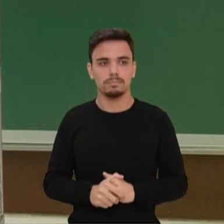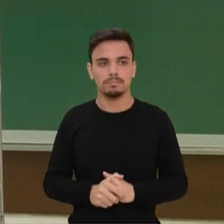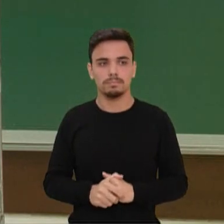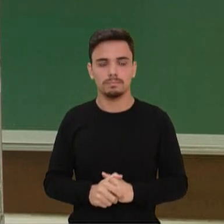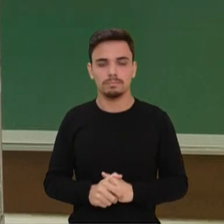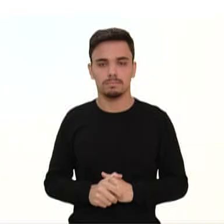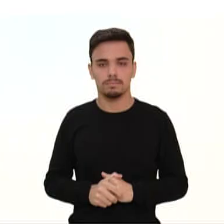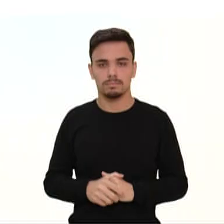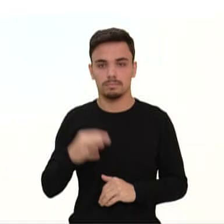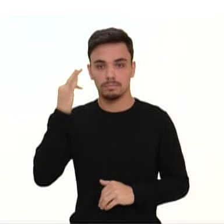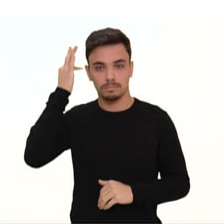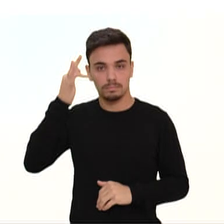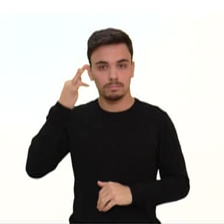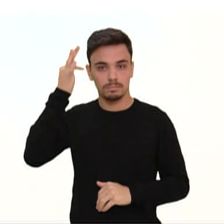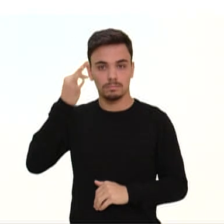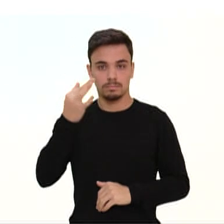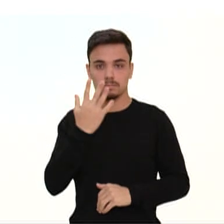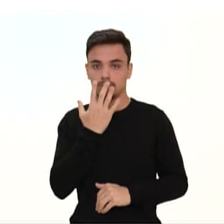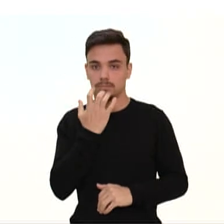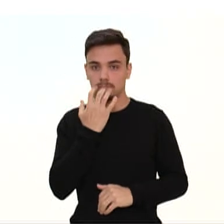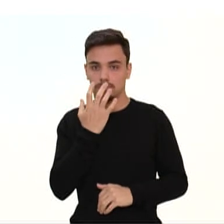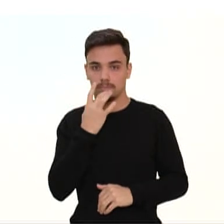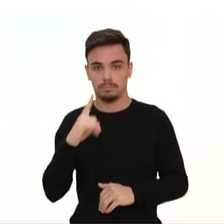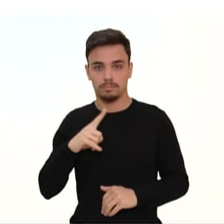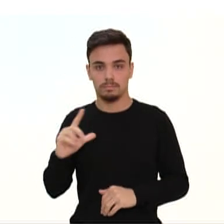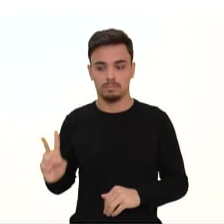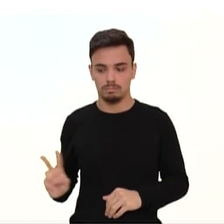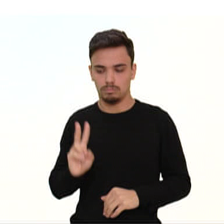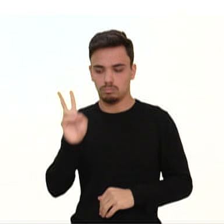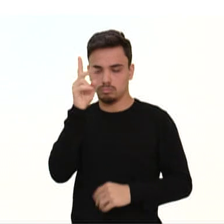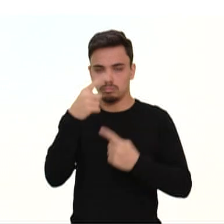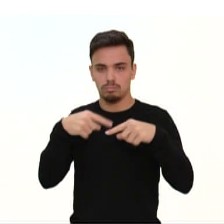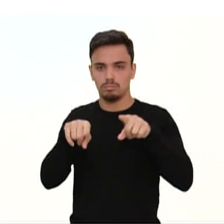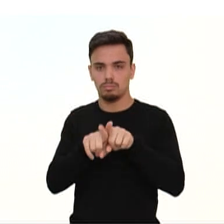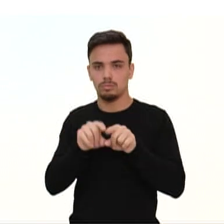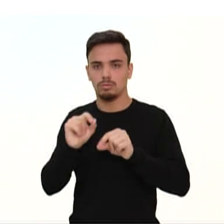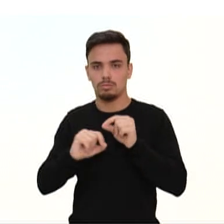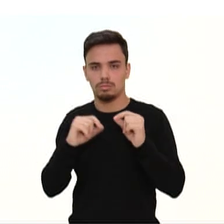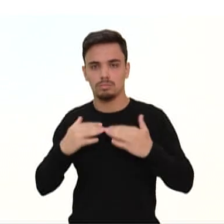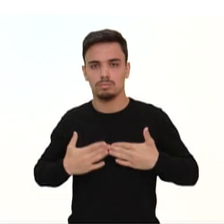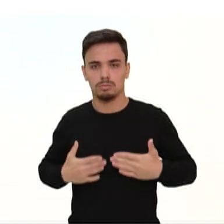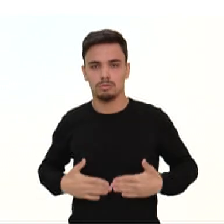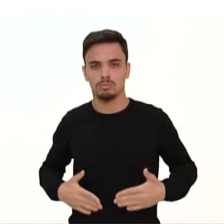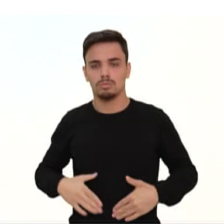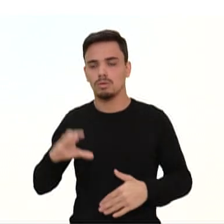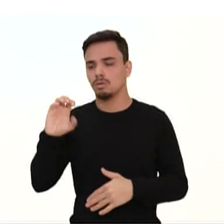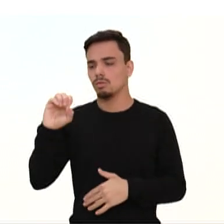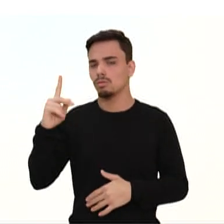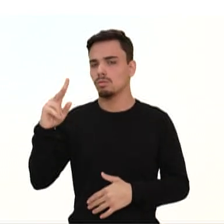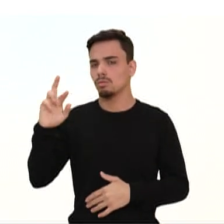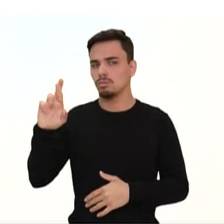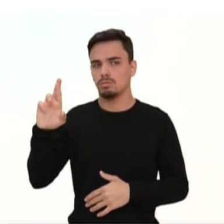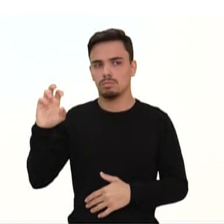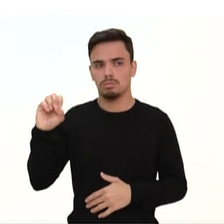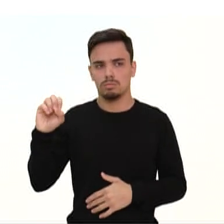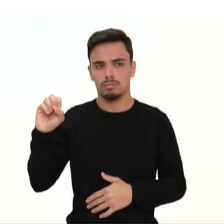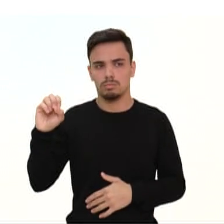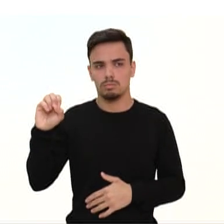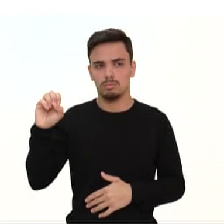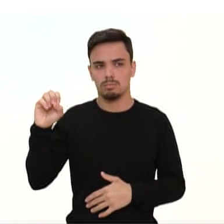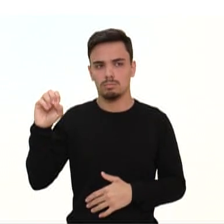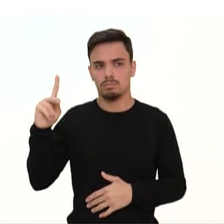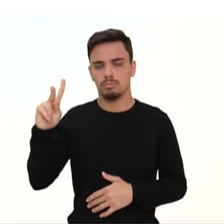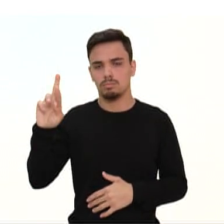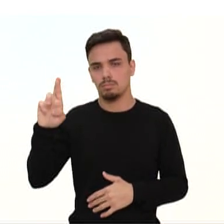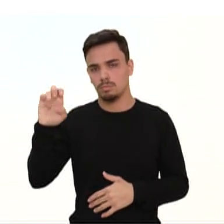A filosofia de Nietzsche revaloriza a corporeidade. Então, o valor para Nietzsche é essa